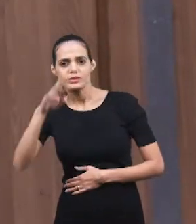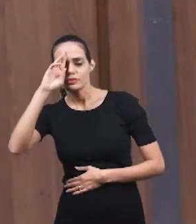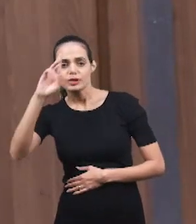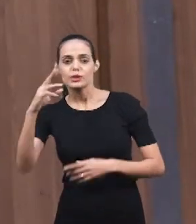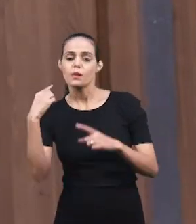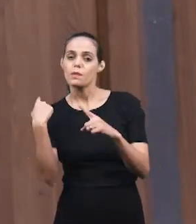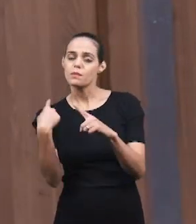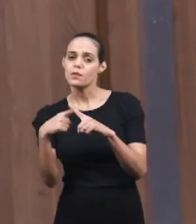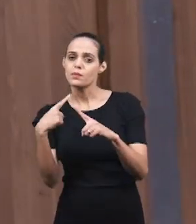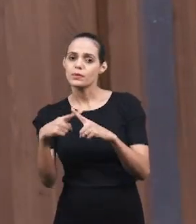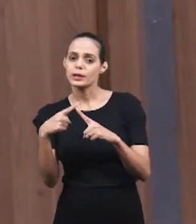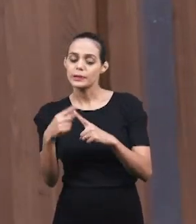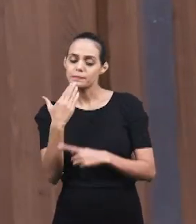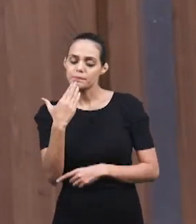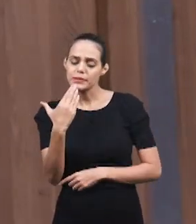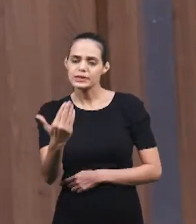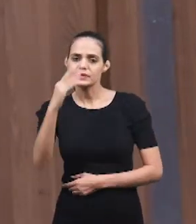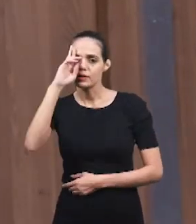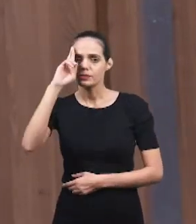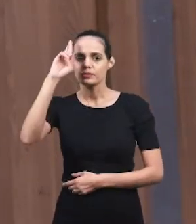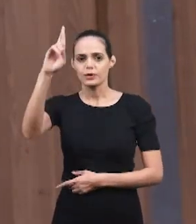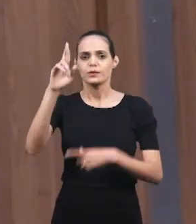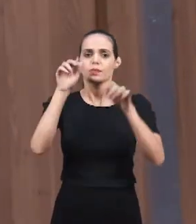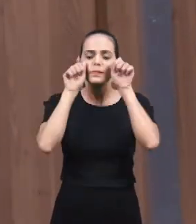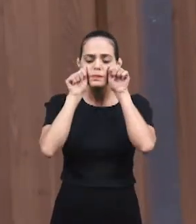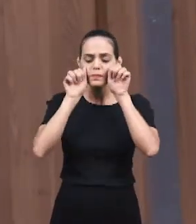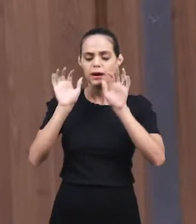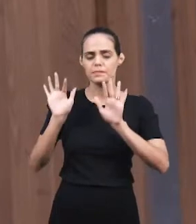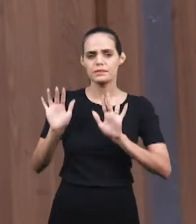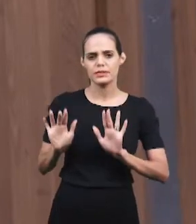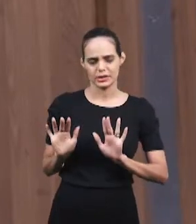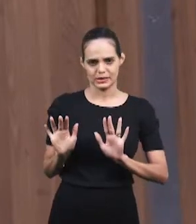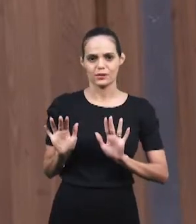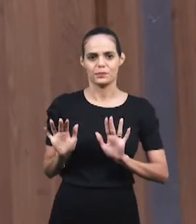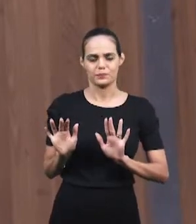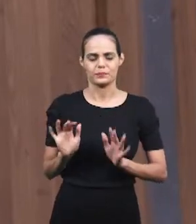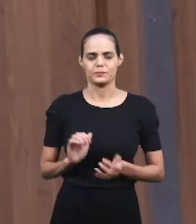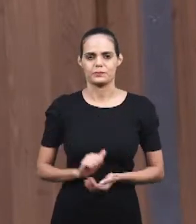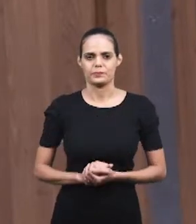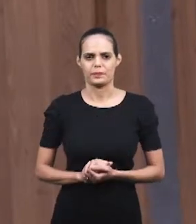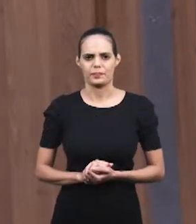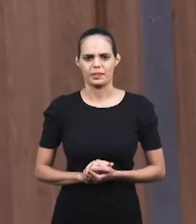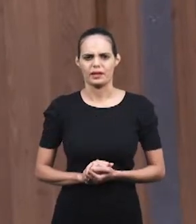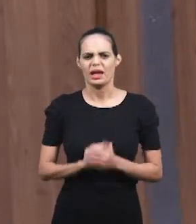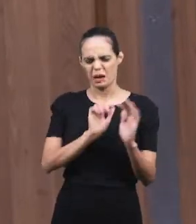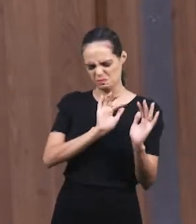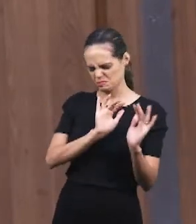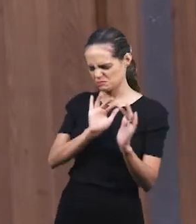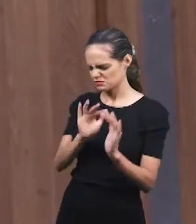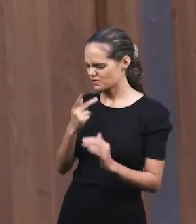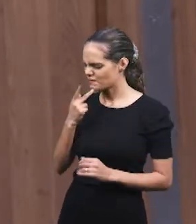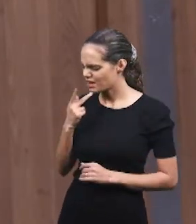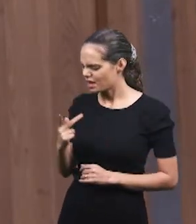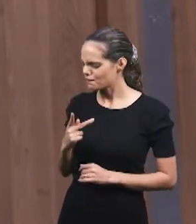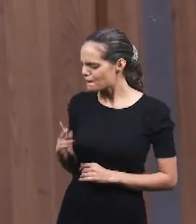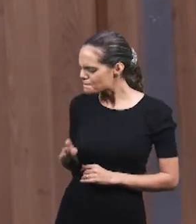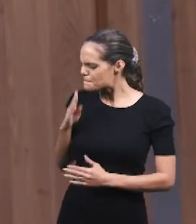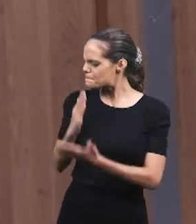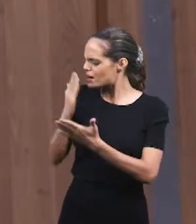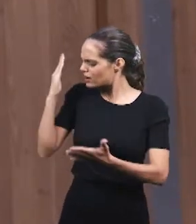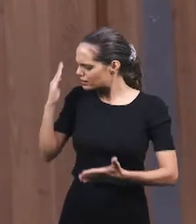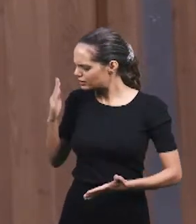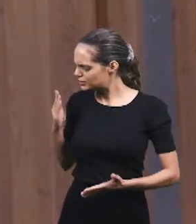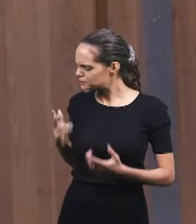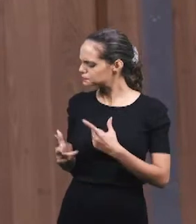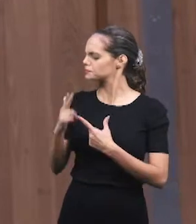estava suplicando uma bênção ao Senhor. E apesar de muitos o repreenderem para ele se calar, mas ele clamava cada